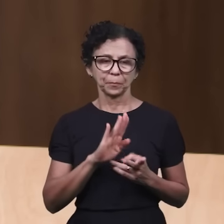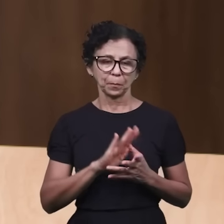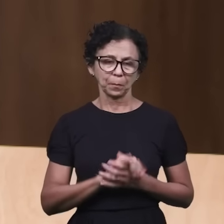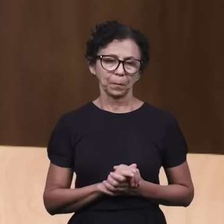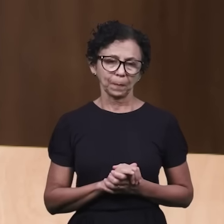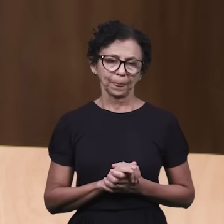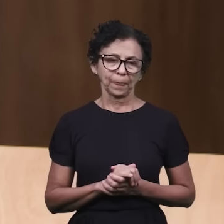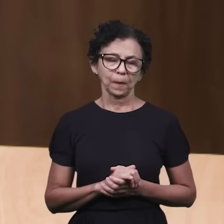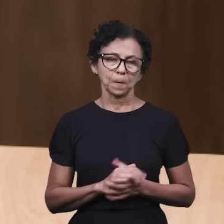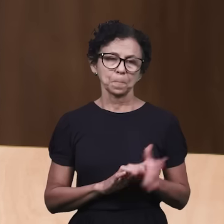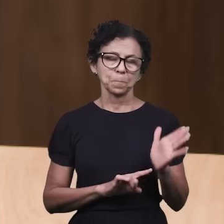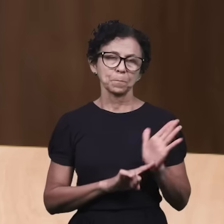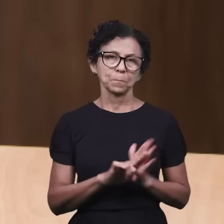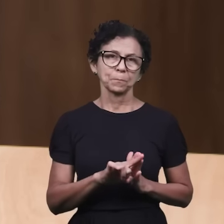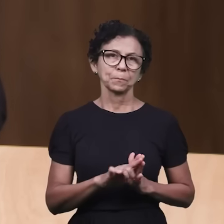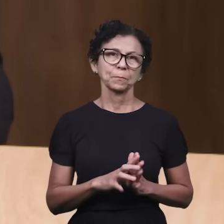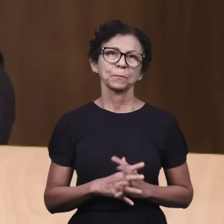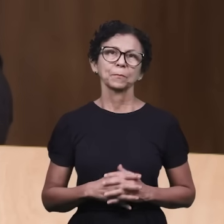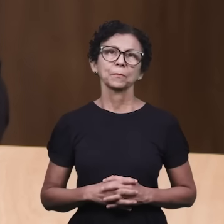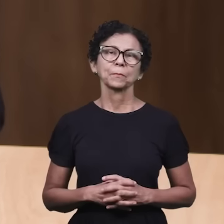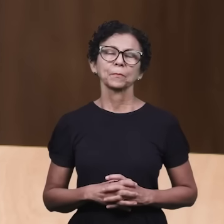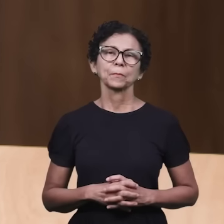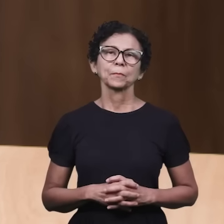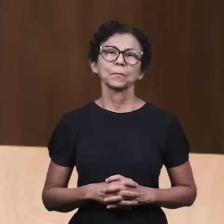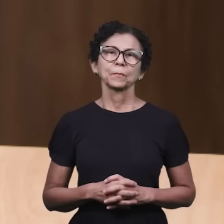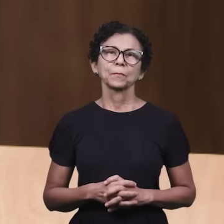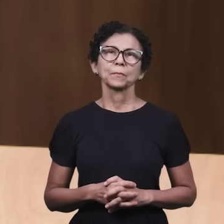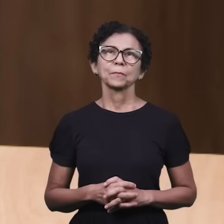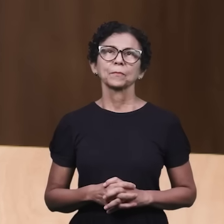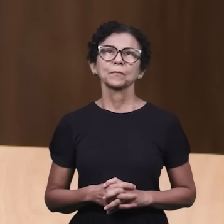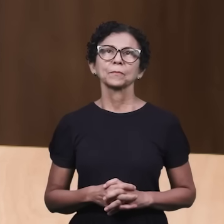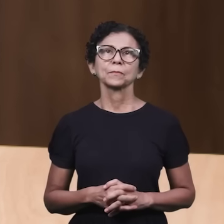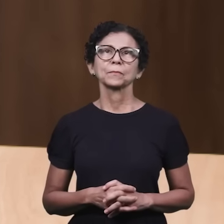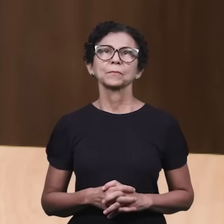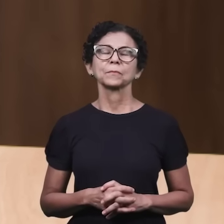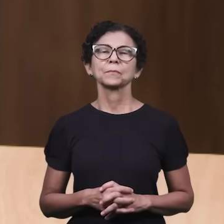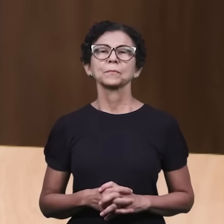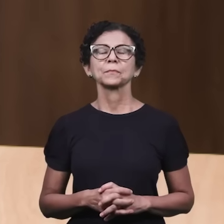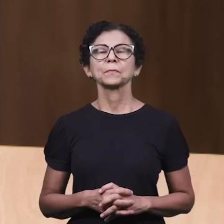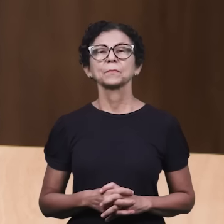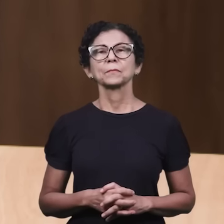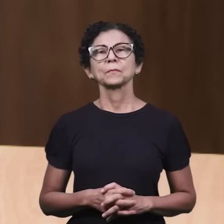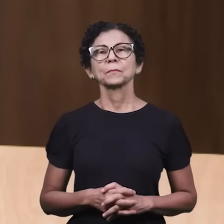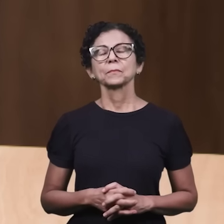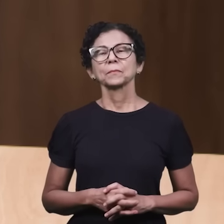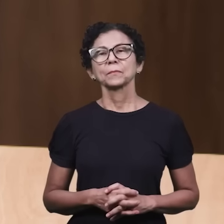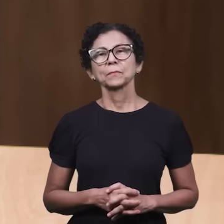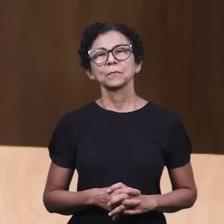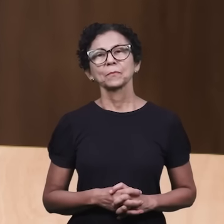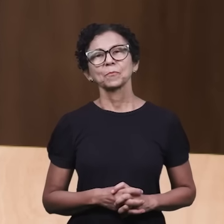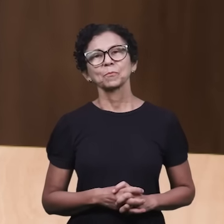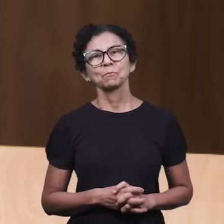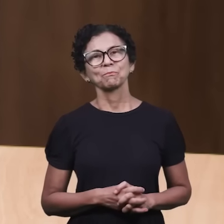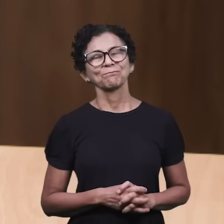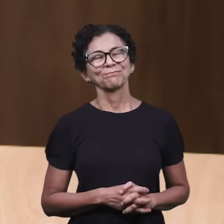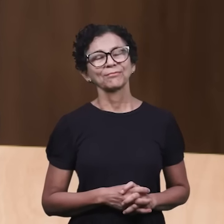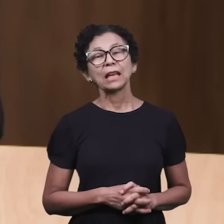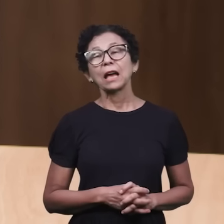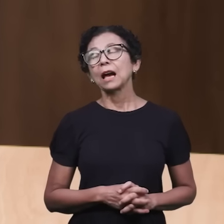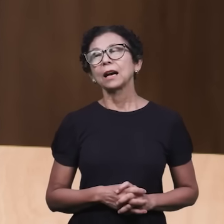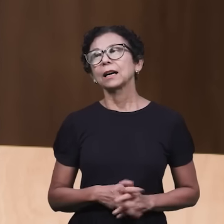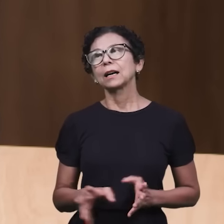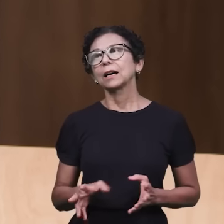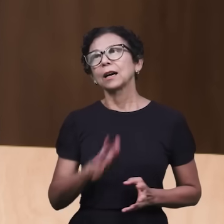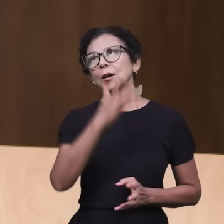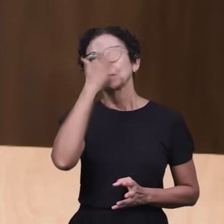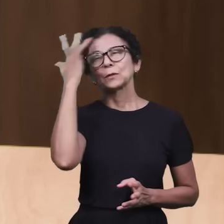de ser batizado. E nós pegamos aquele nome para batismo nas águas, né? Que é o que